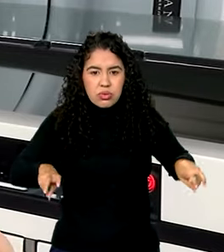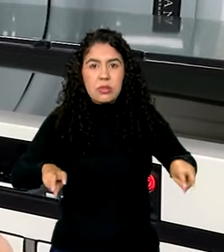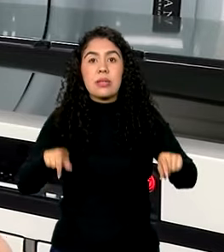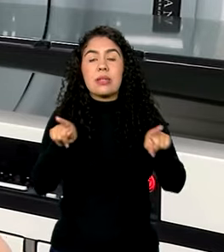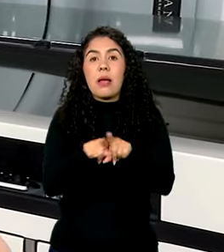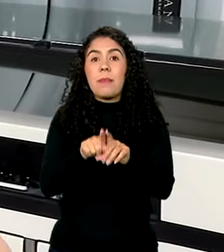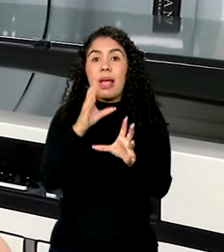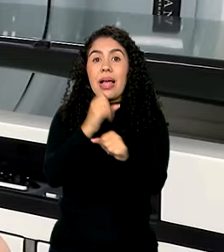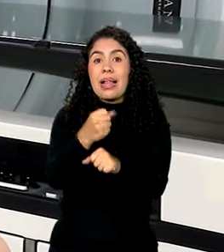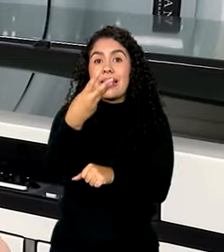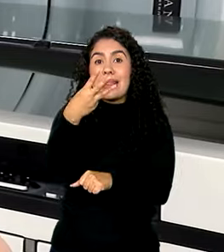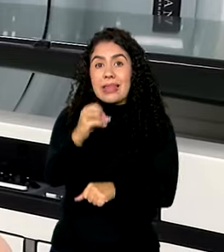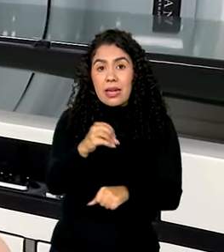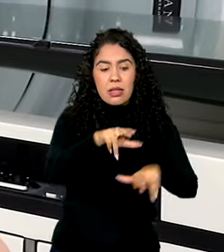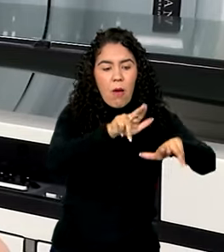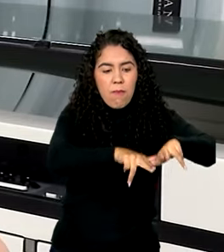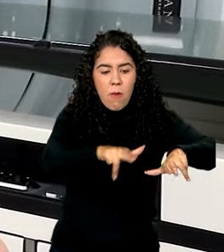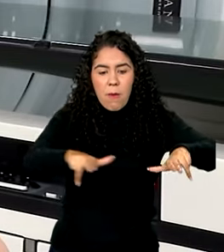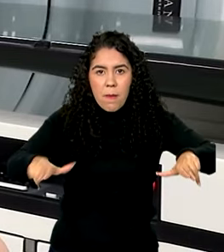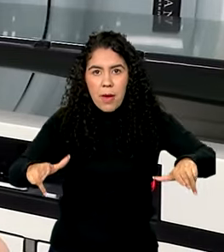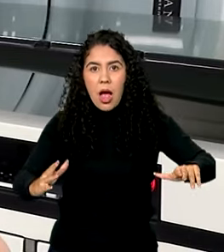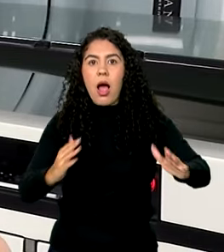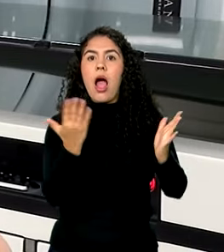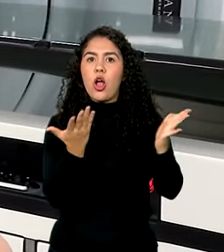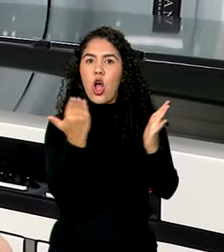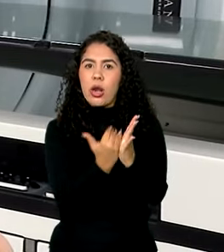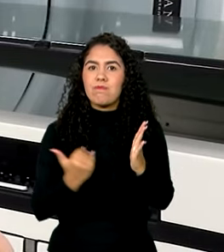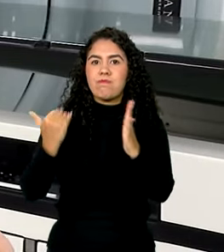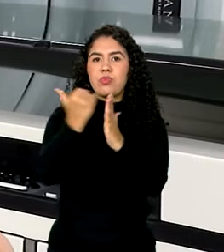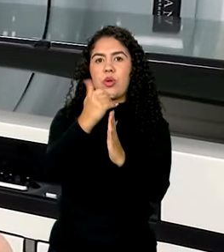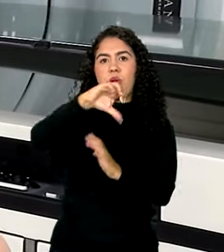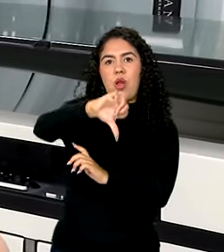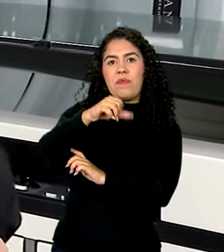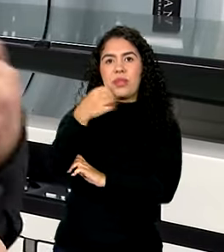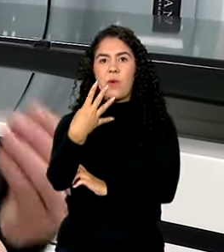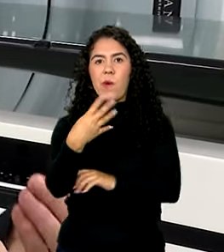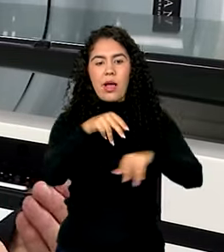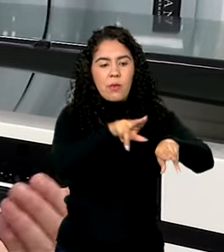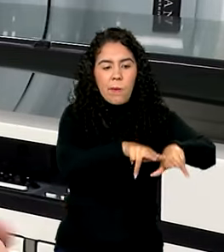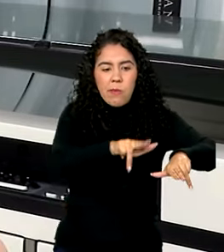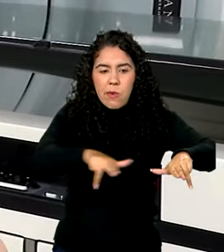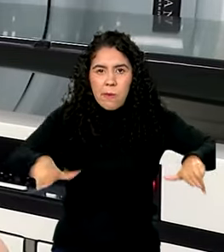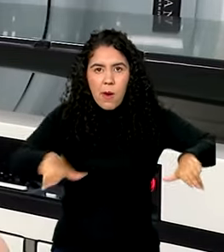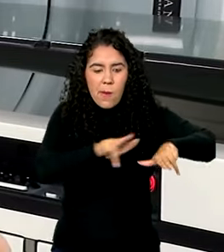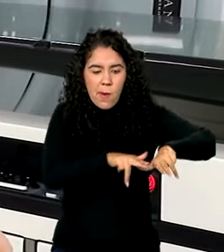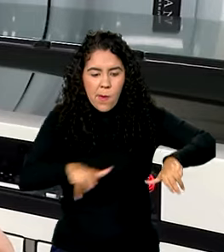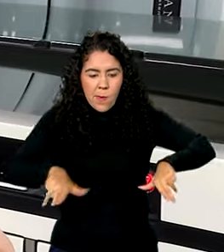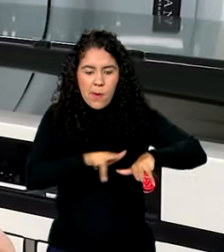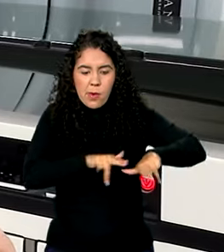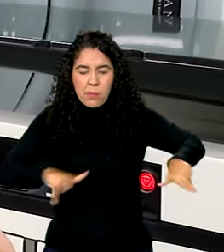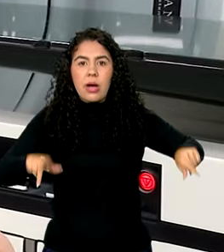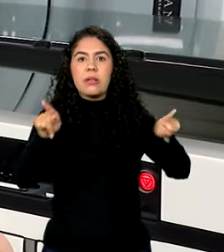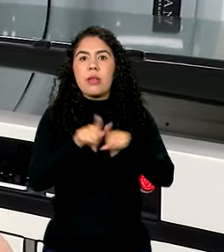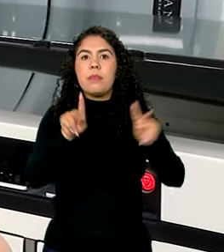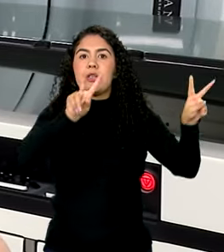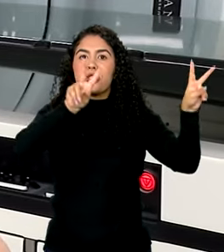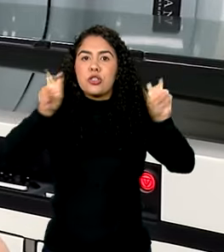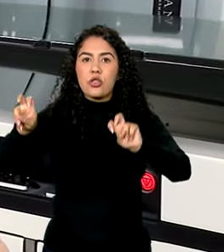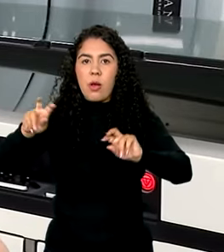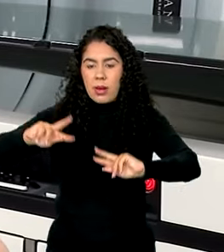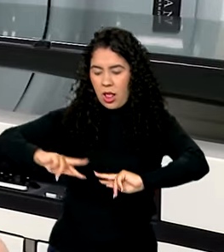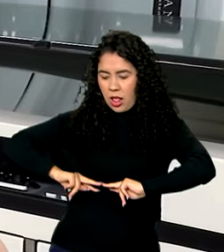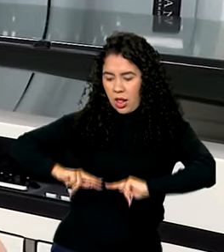leitos de internação para 94 leitos de internação aumentaremos também o transplante de medula